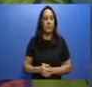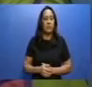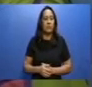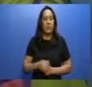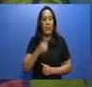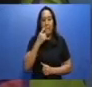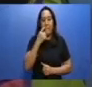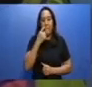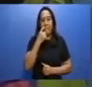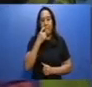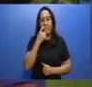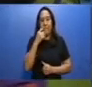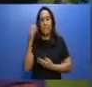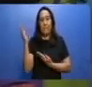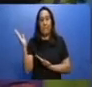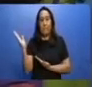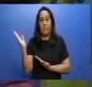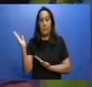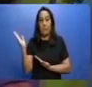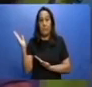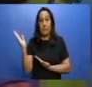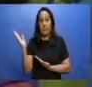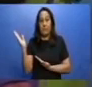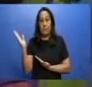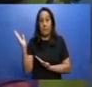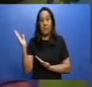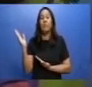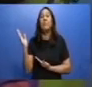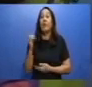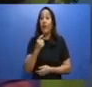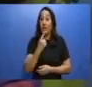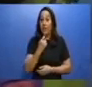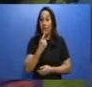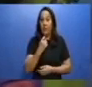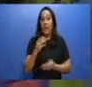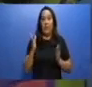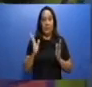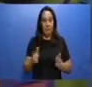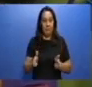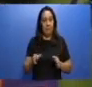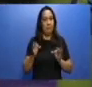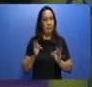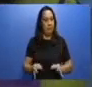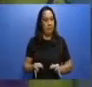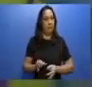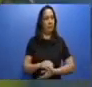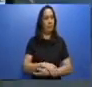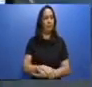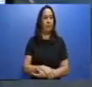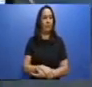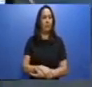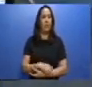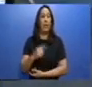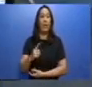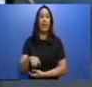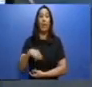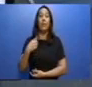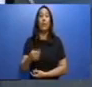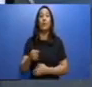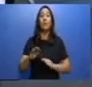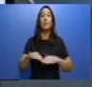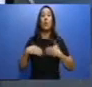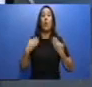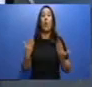Desço e desço. E depois eu vou pintar, porque ele é vermelho. Depois do vermelho, quem que vem? Olha